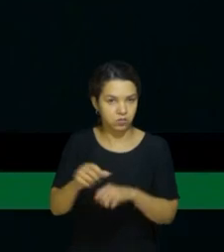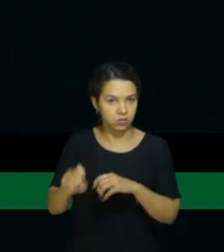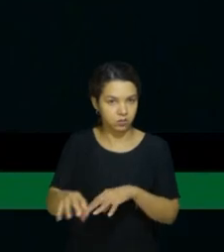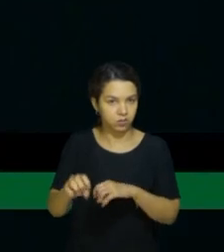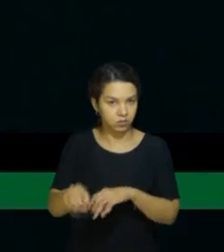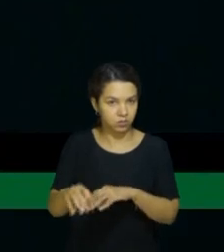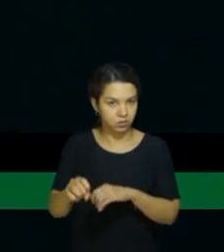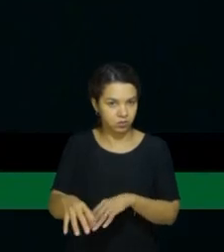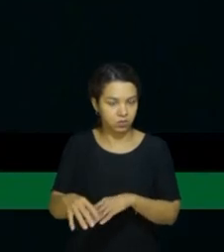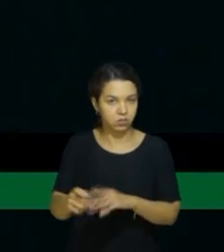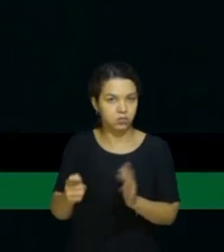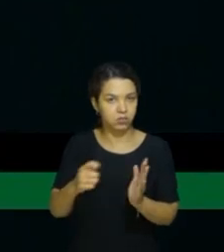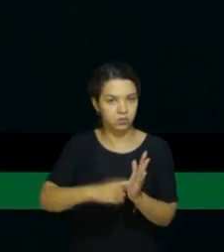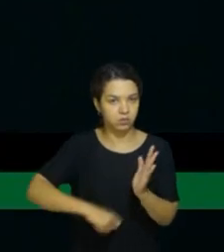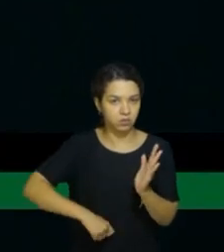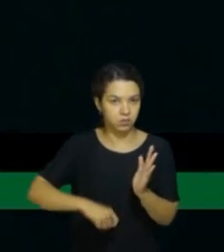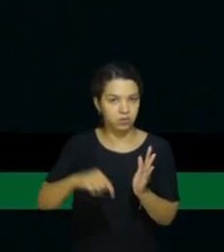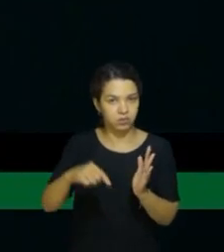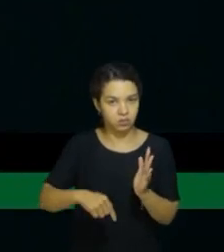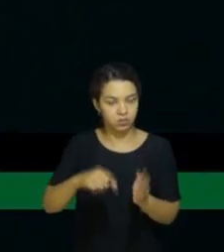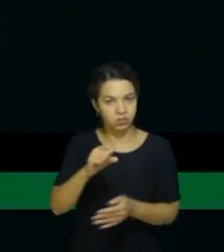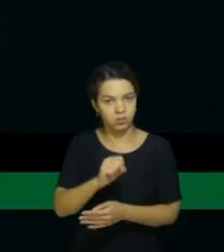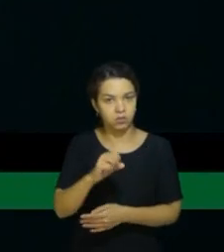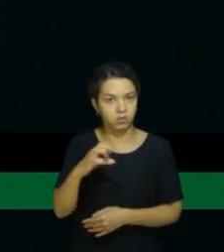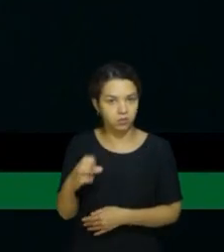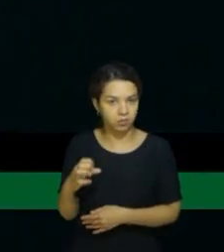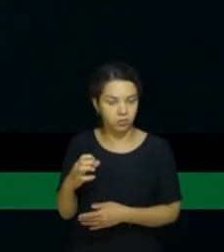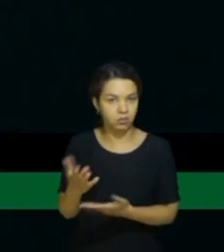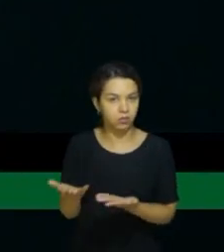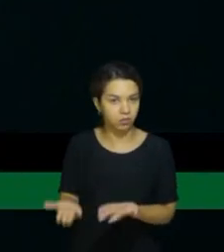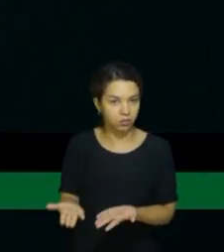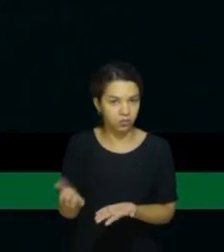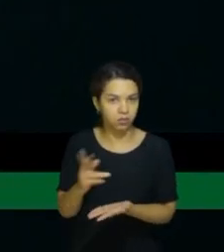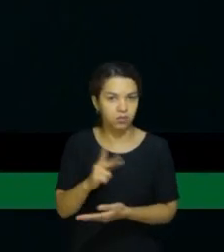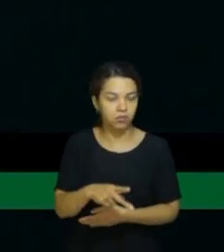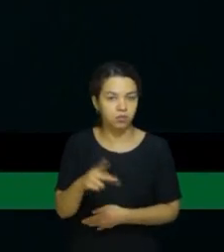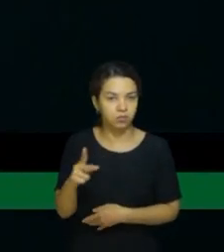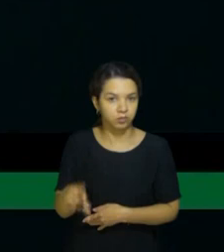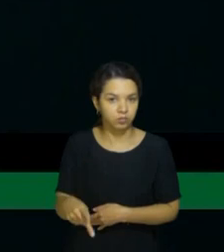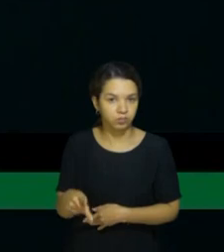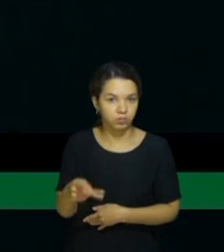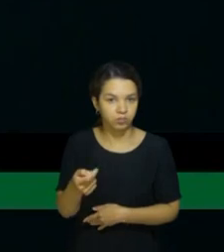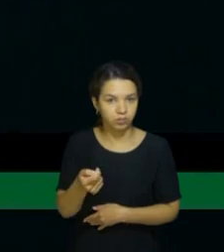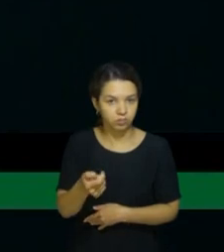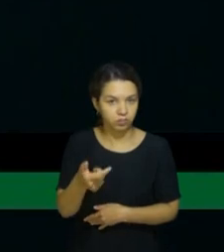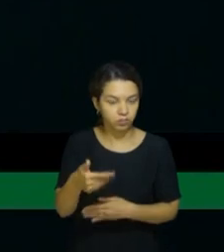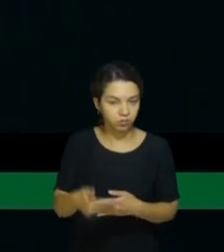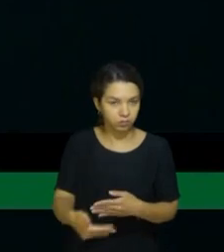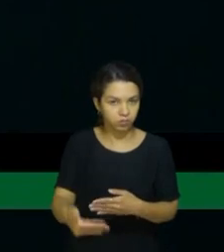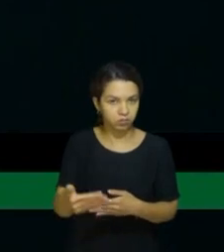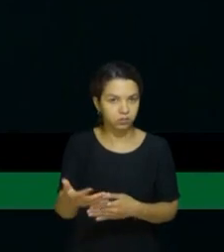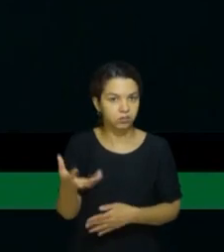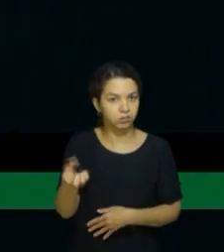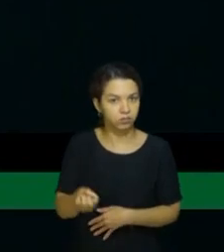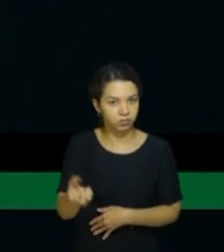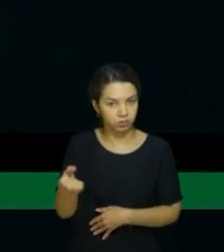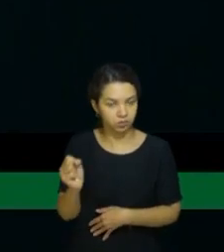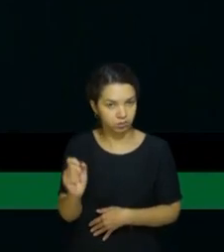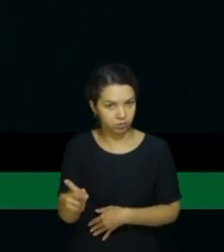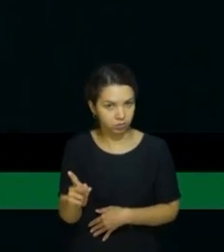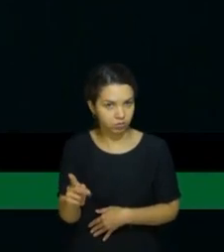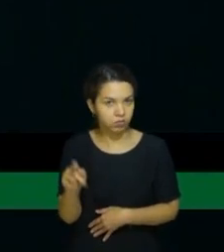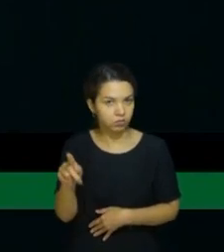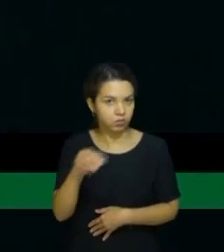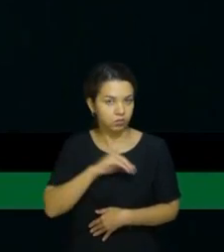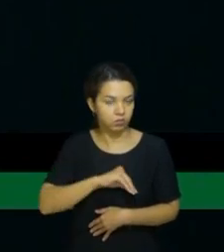concursado em Santa Catarina esse professor que está prestes a se aposentar ele ganha